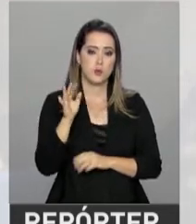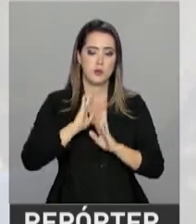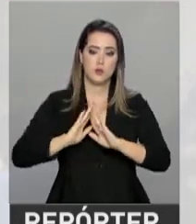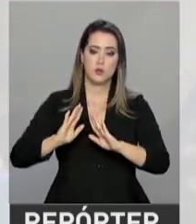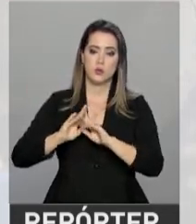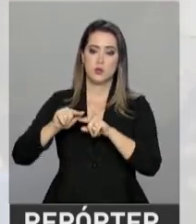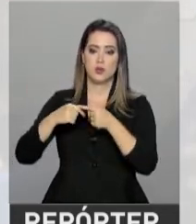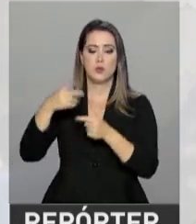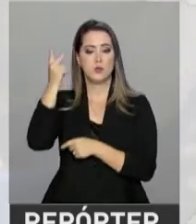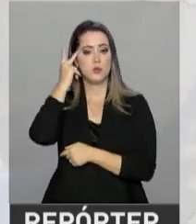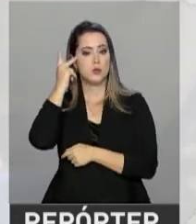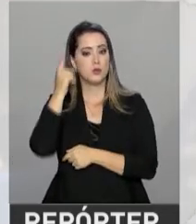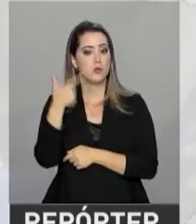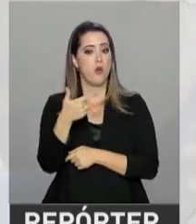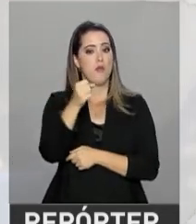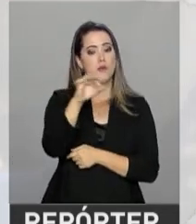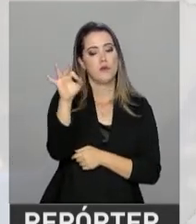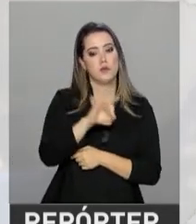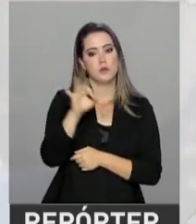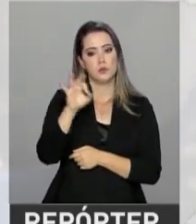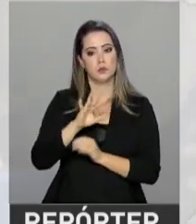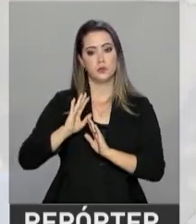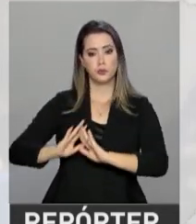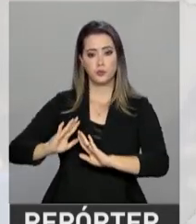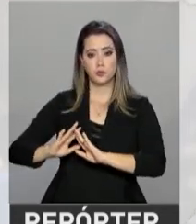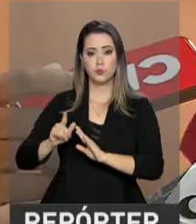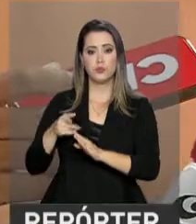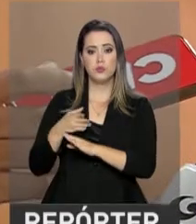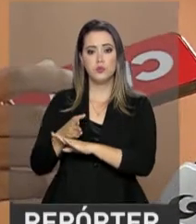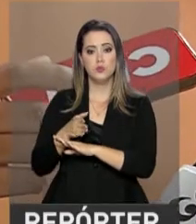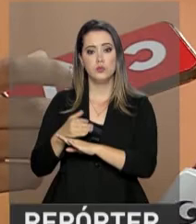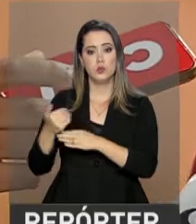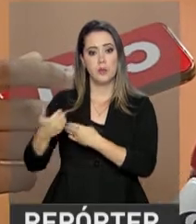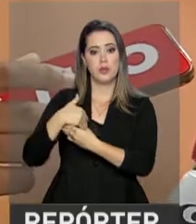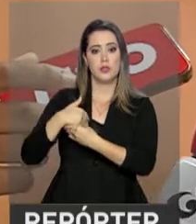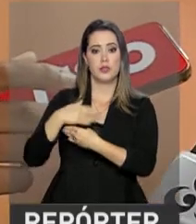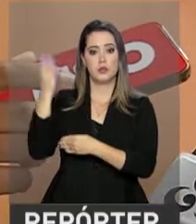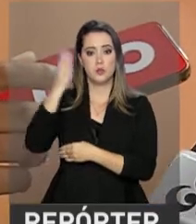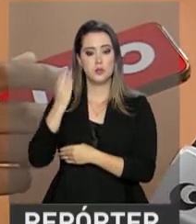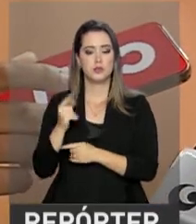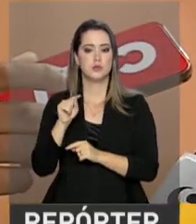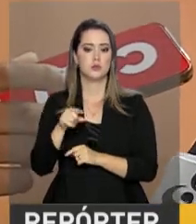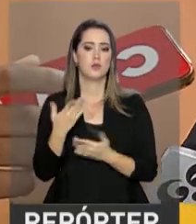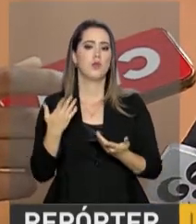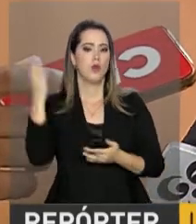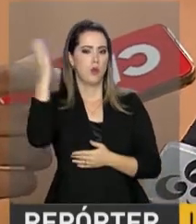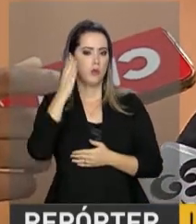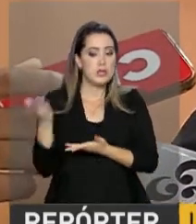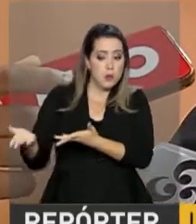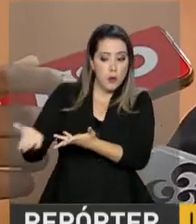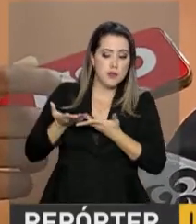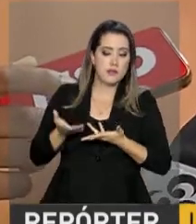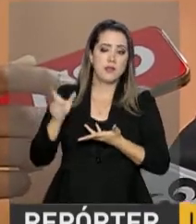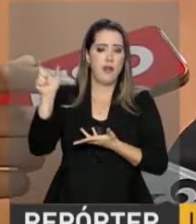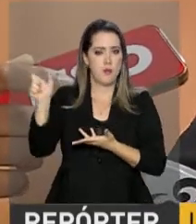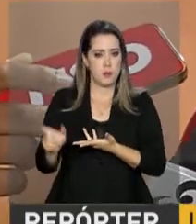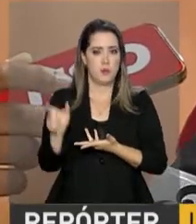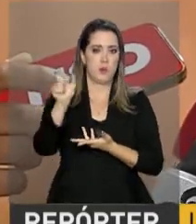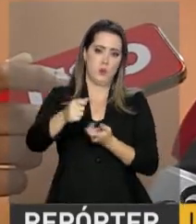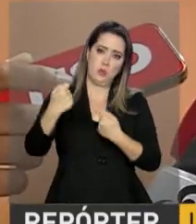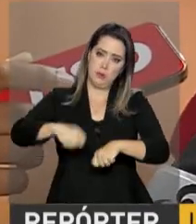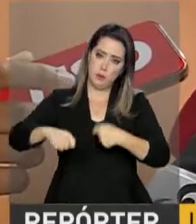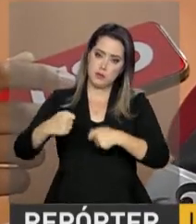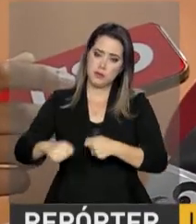por São Paulo, com 28% das solicitações. O Brasil é um país acolhedor, recentemente editou a nova lei de